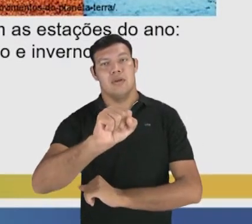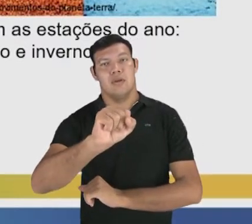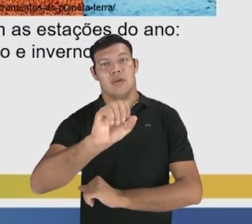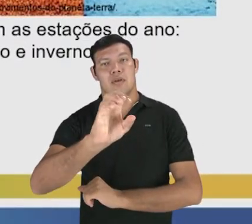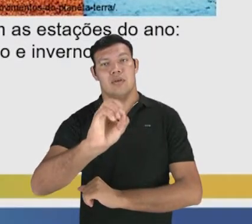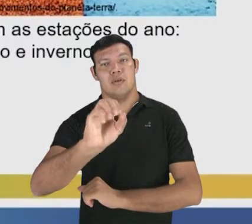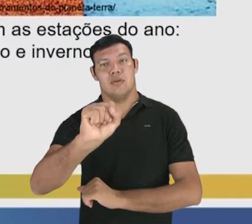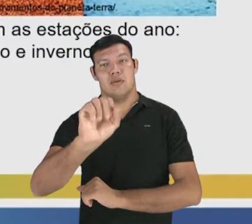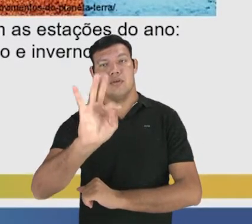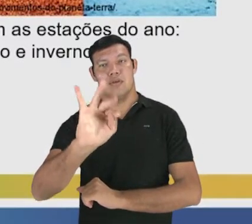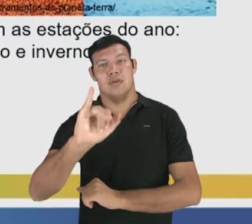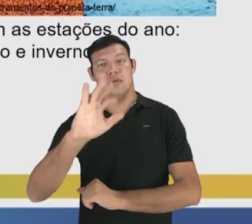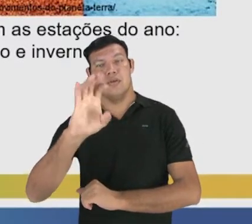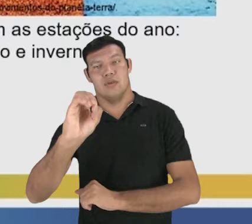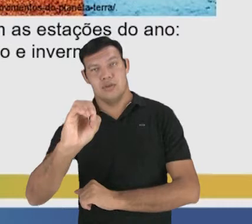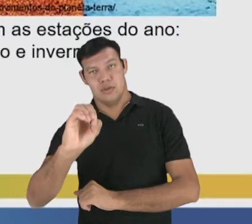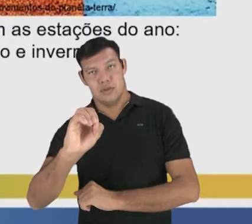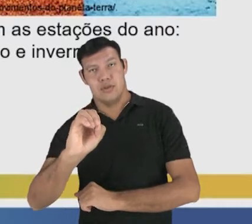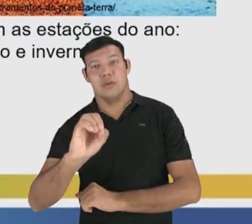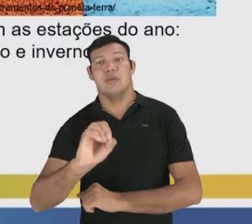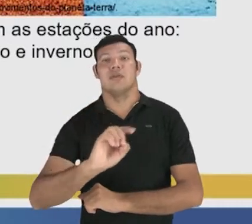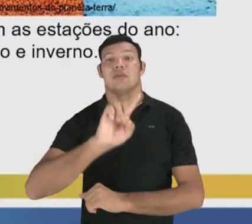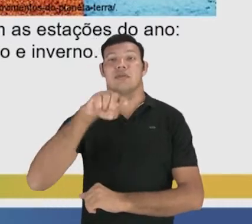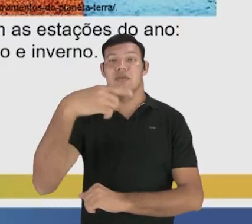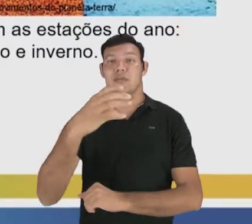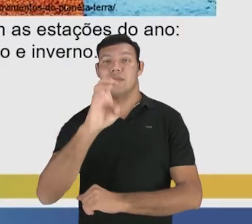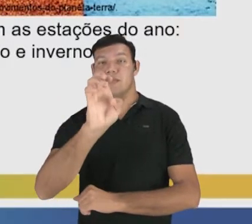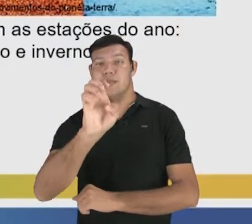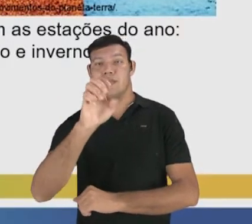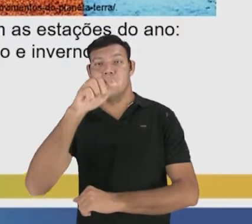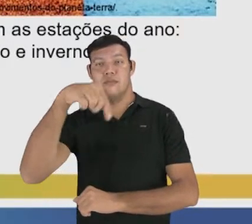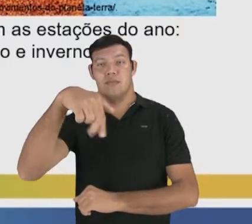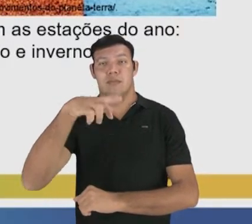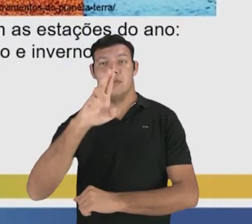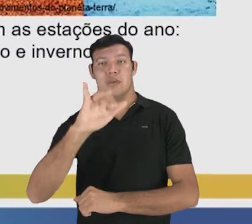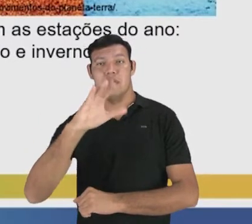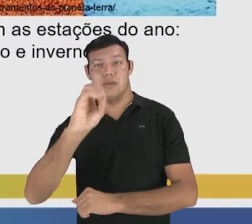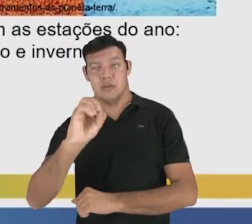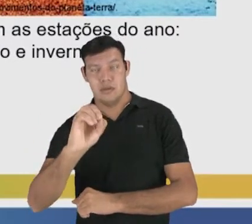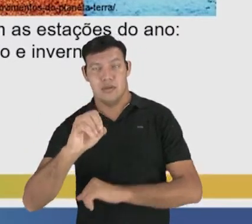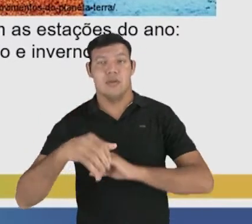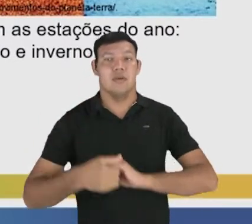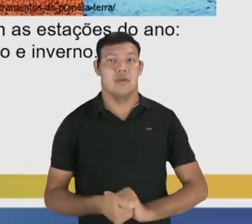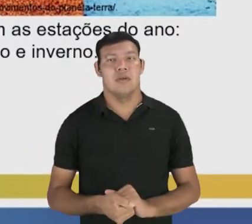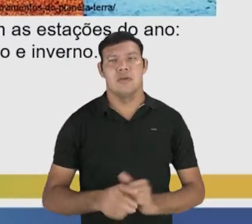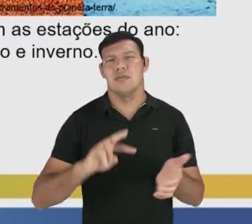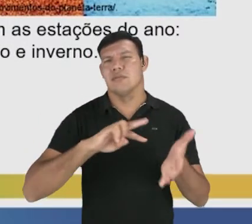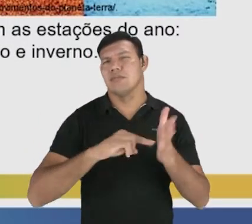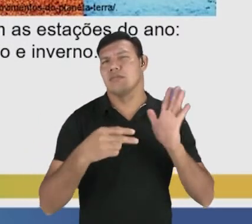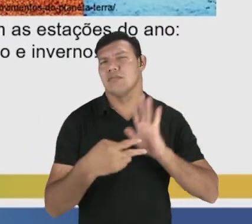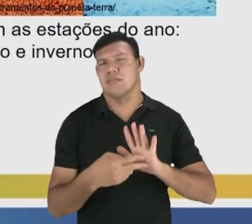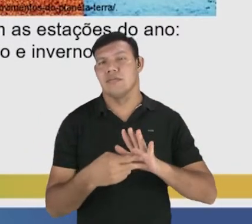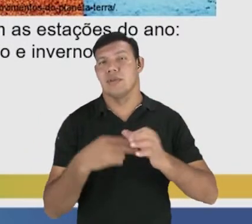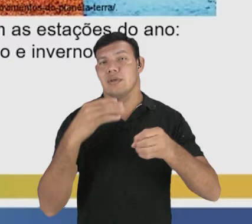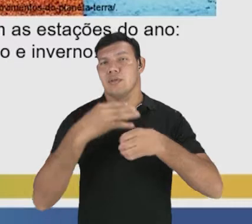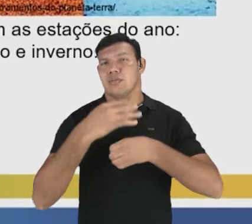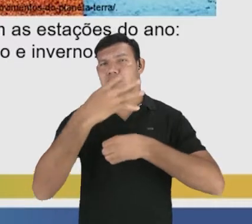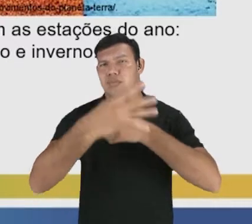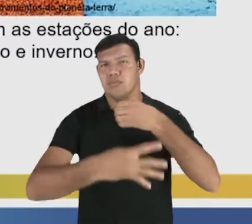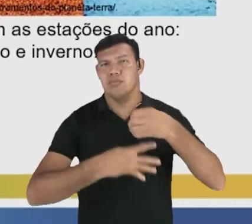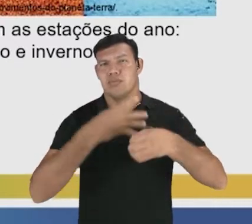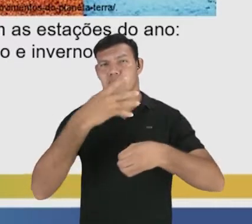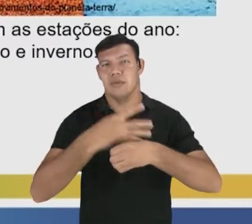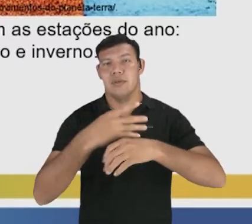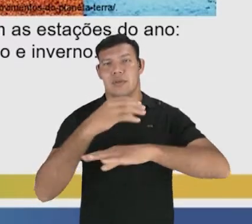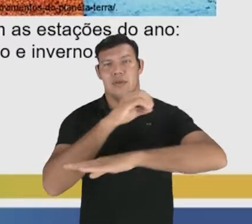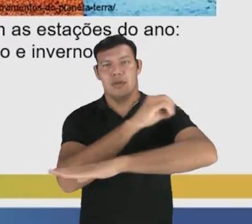de equinócio. Quando a gente fala do momento de solstício, significa que são aquelas estações onde os dias